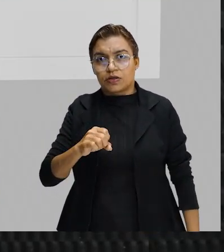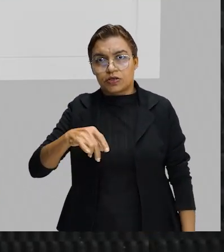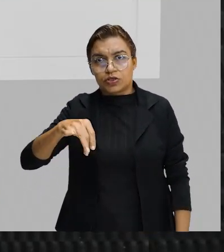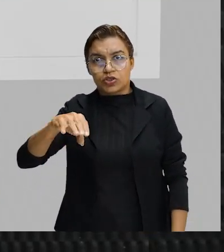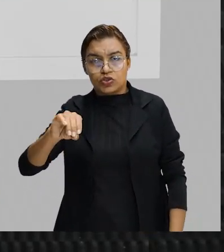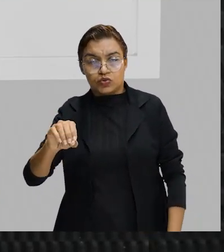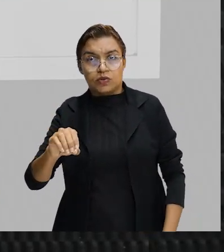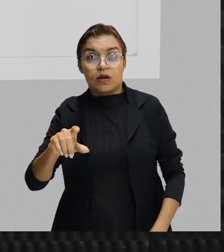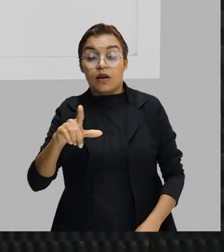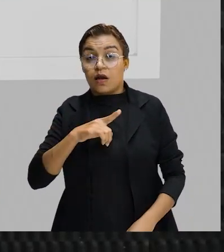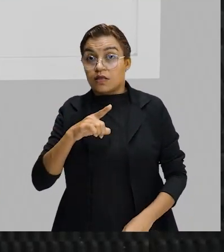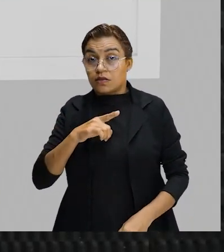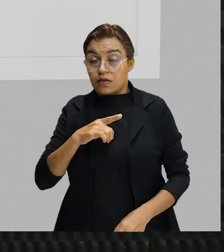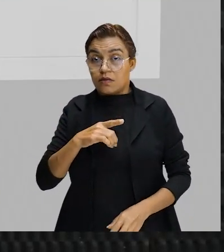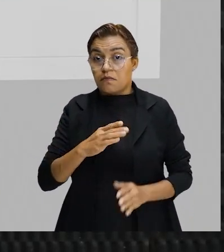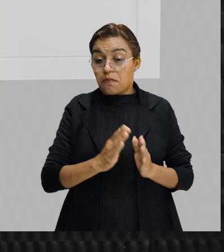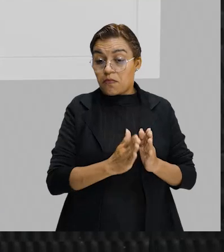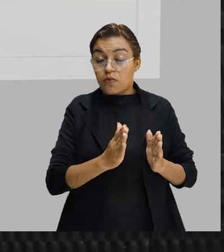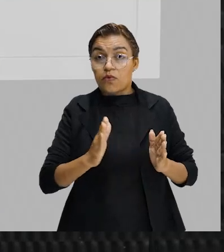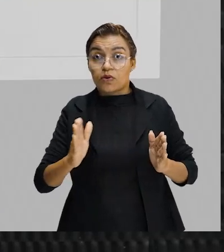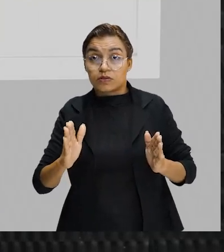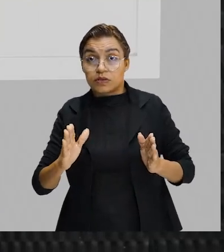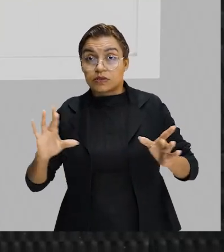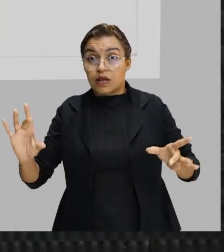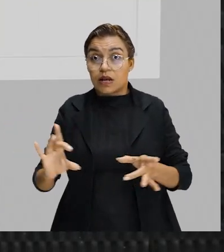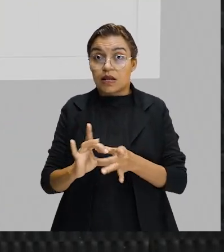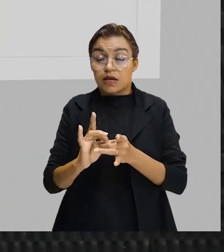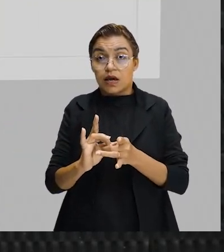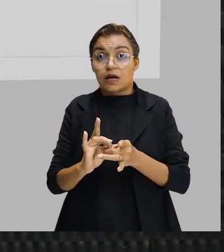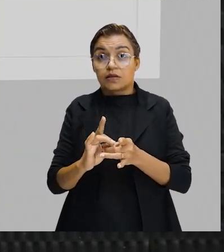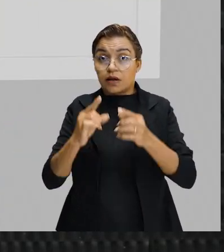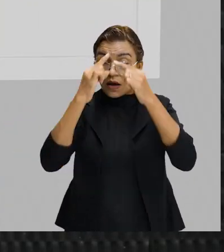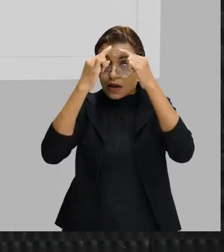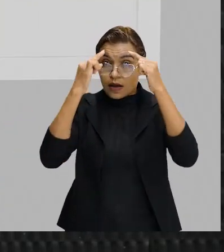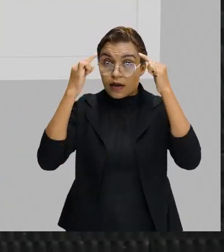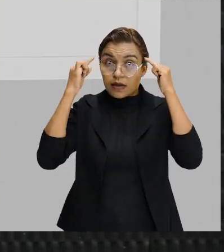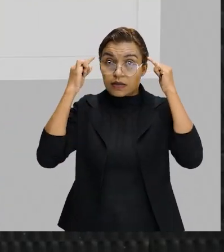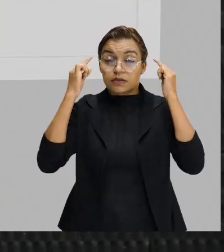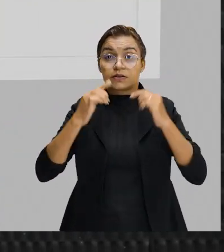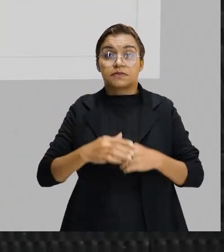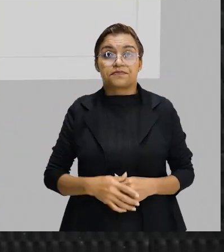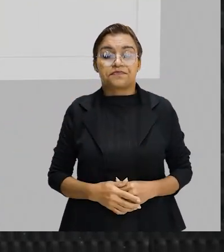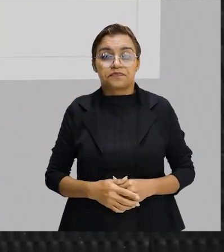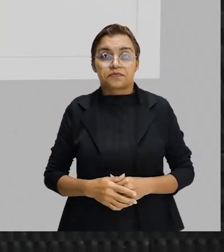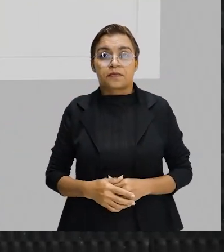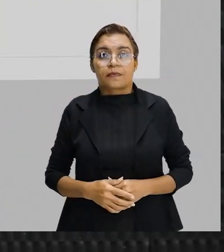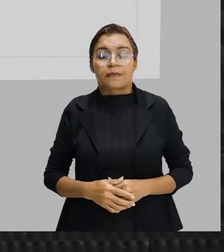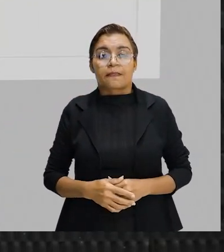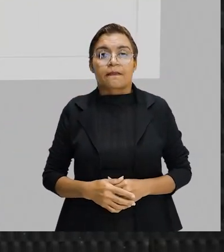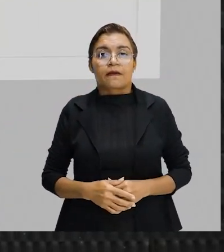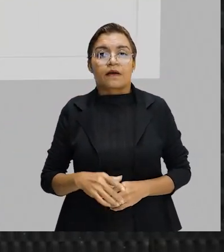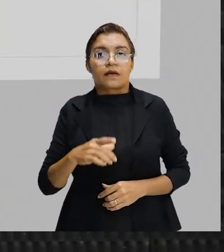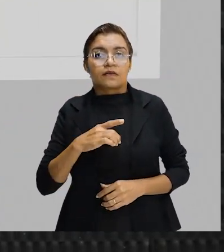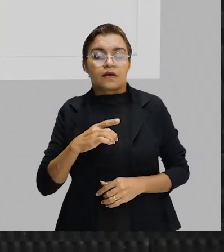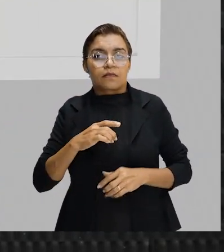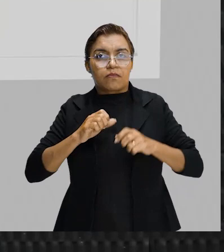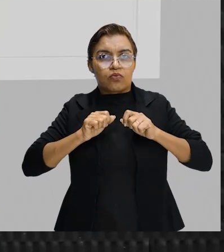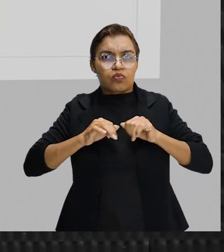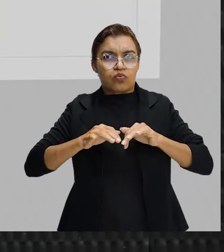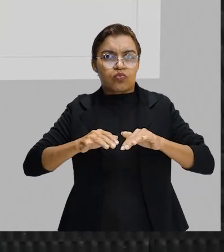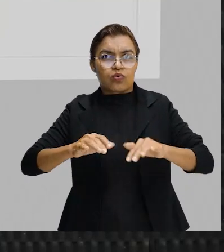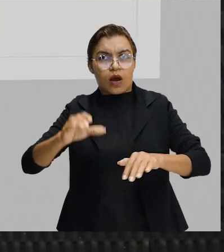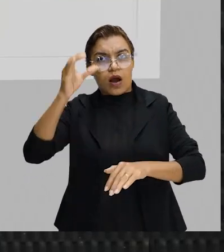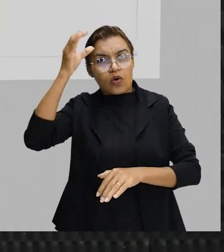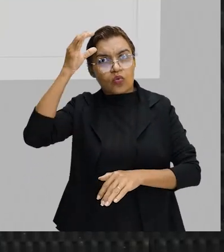esses processos que estão associados à Hélade, ou à Grécia, como vocês chamam, que vai expandir a cultura grega e que